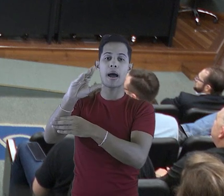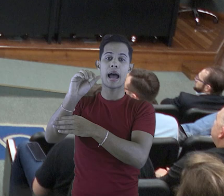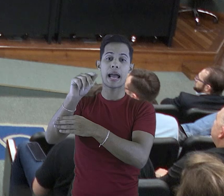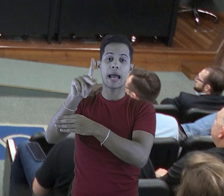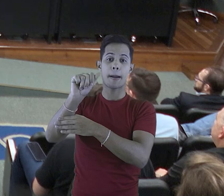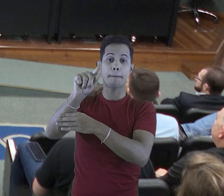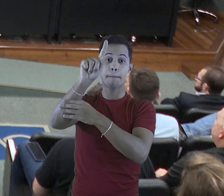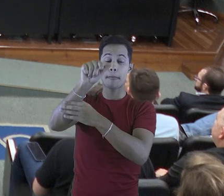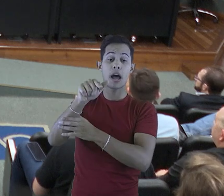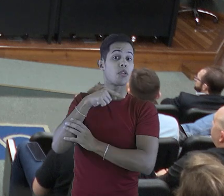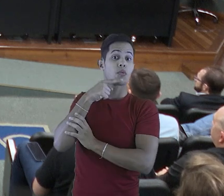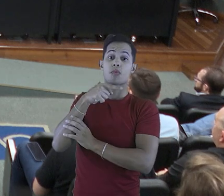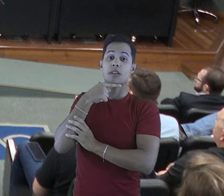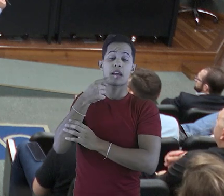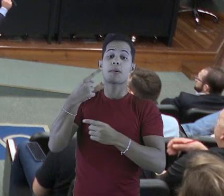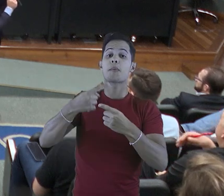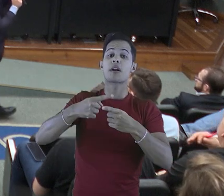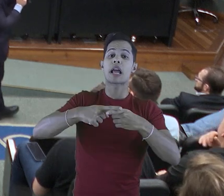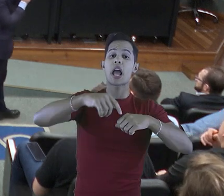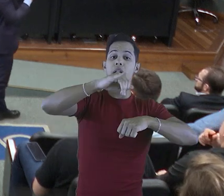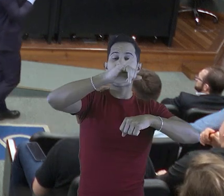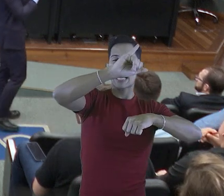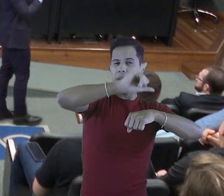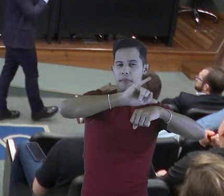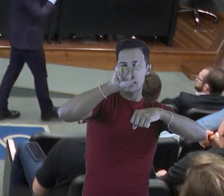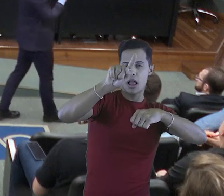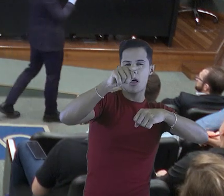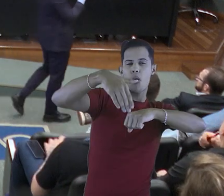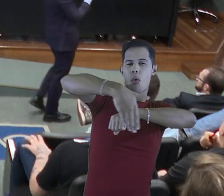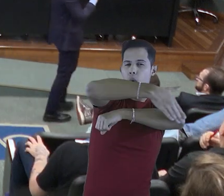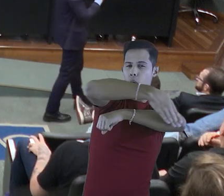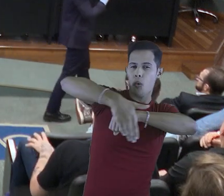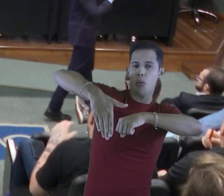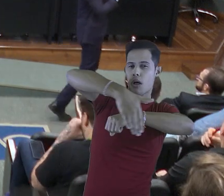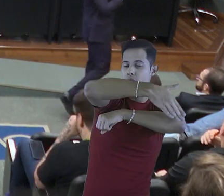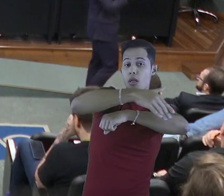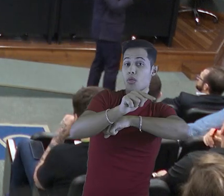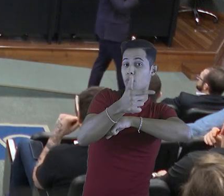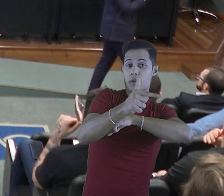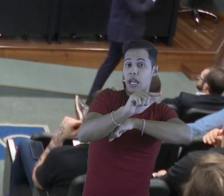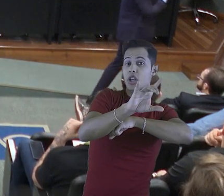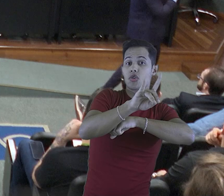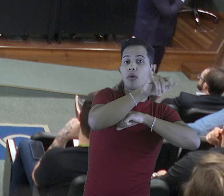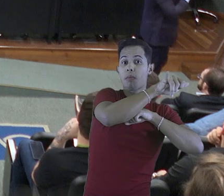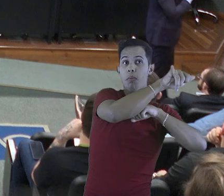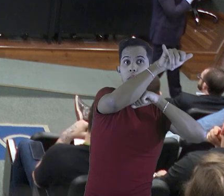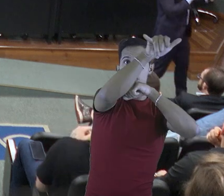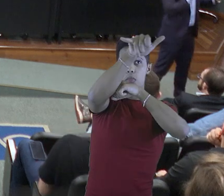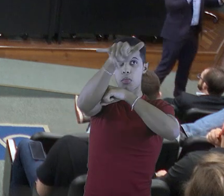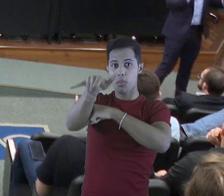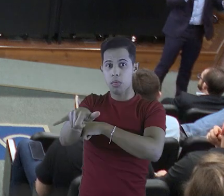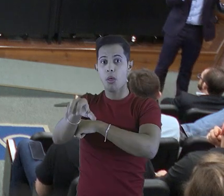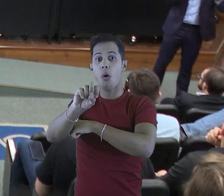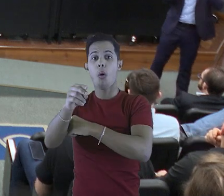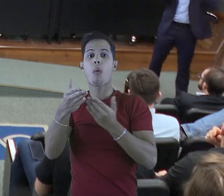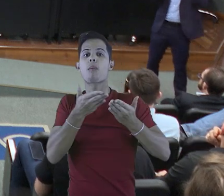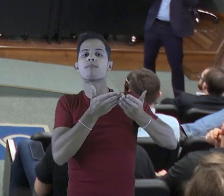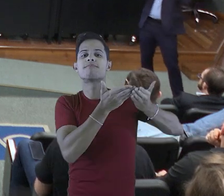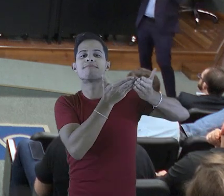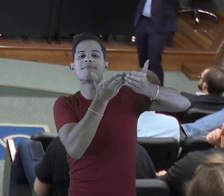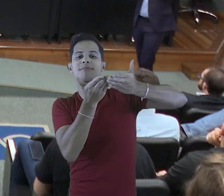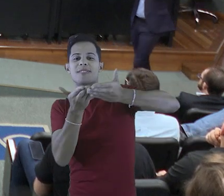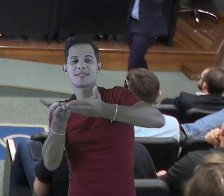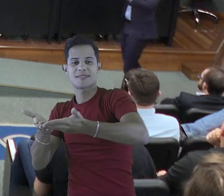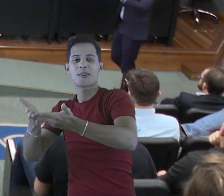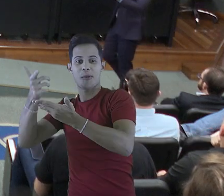É uma capital que não é ligada por meio rodoviário. Você só chega de barco ou de avião no Macapá. E aí você